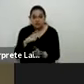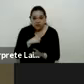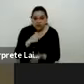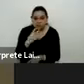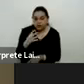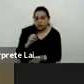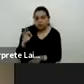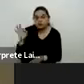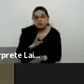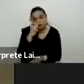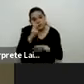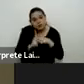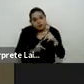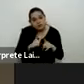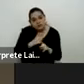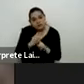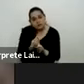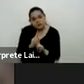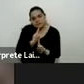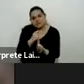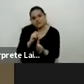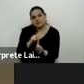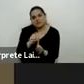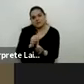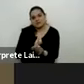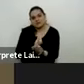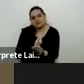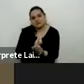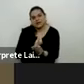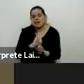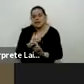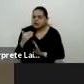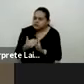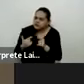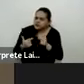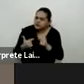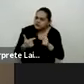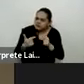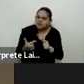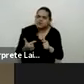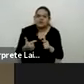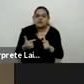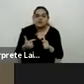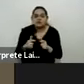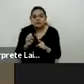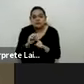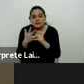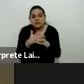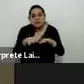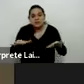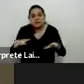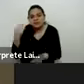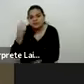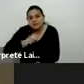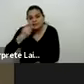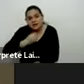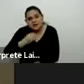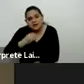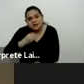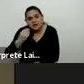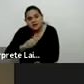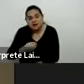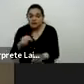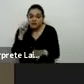40%, né? Mas o isolamento social, todo o combate à pandemia foi errático. Então, daí essa profunda crise que nós estamos vivendo.